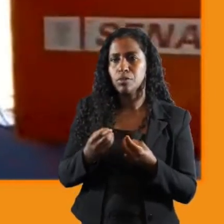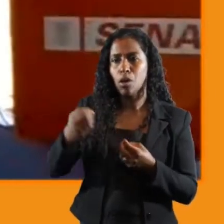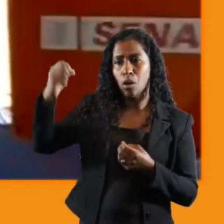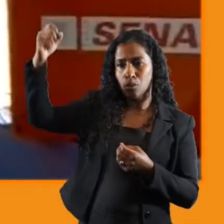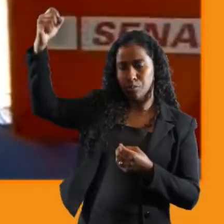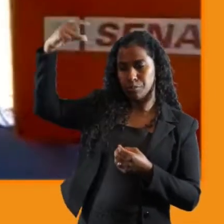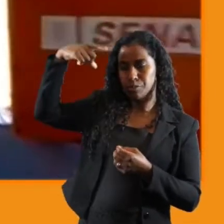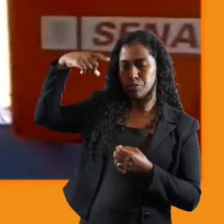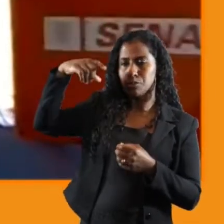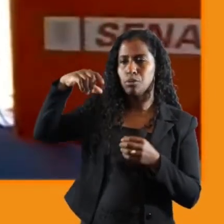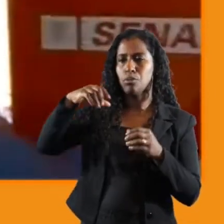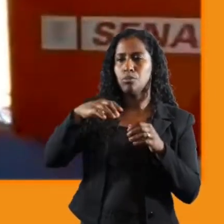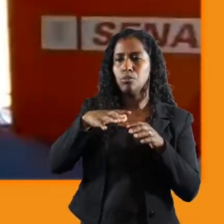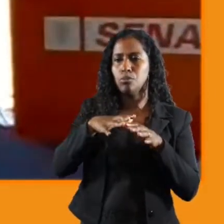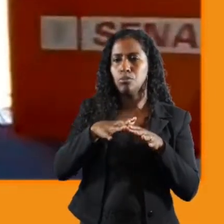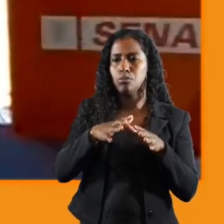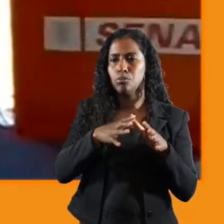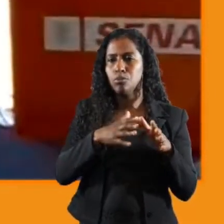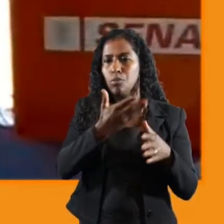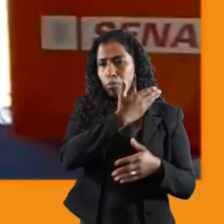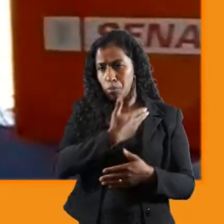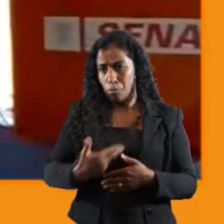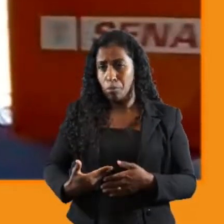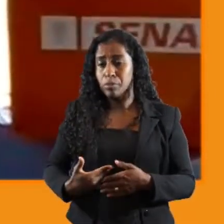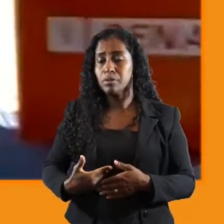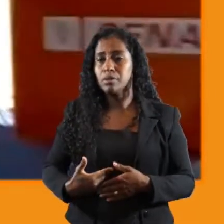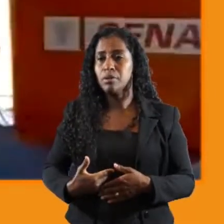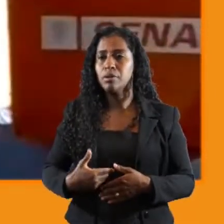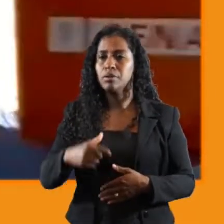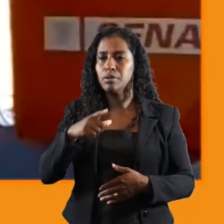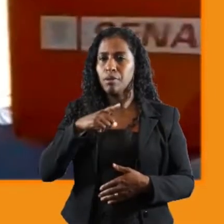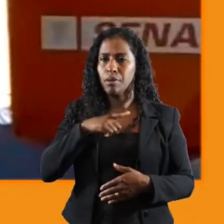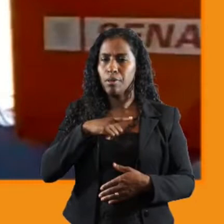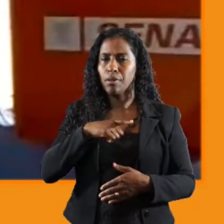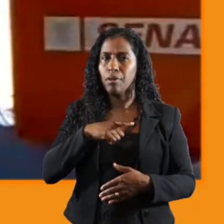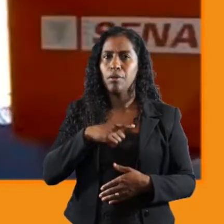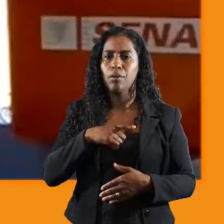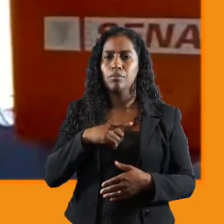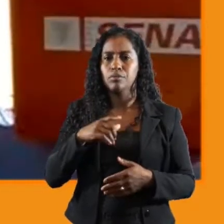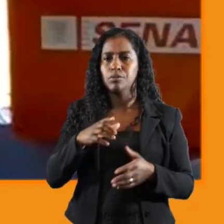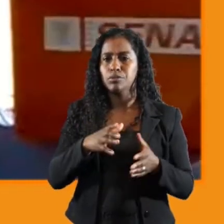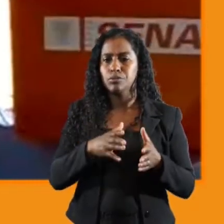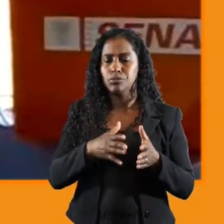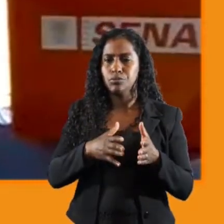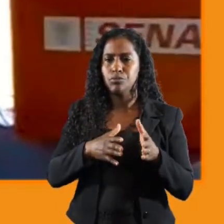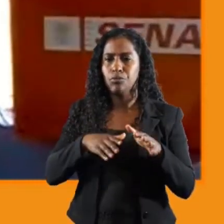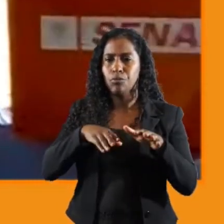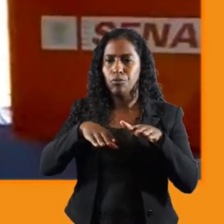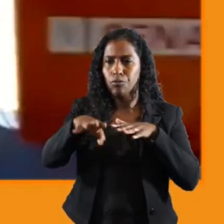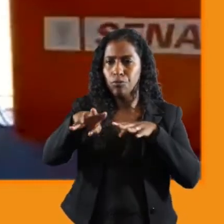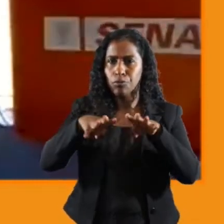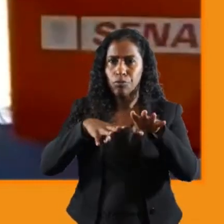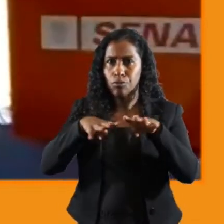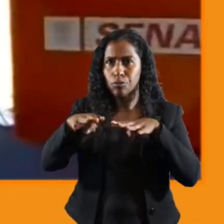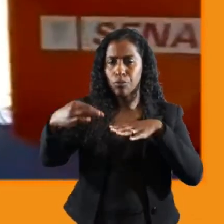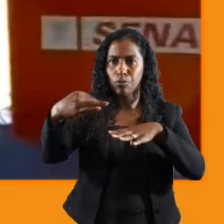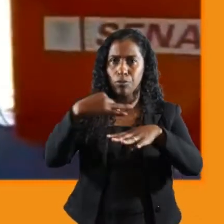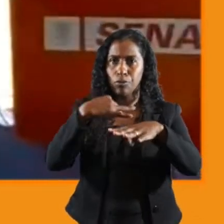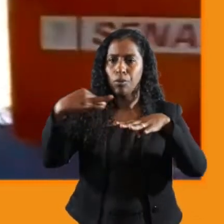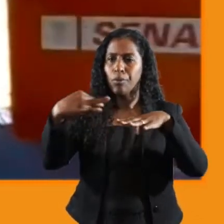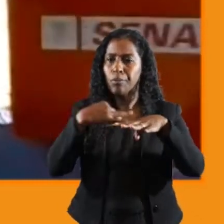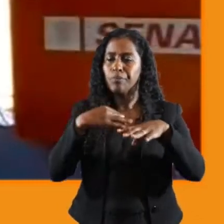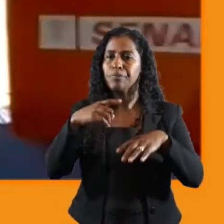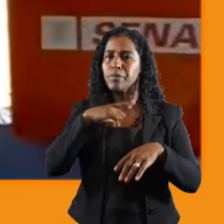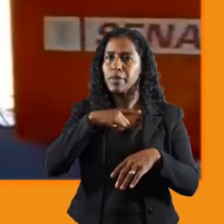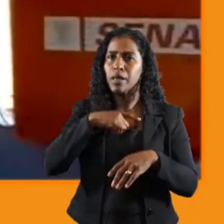ou sinalização de estradas, por exemplo, uma freeway, né? Eu tenho postes onde eu tenho lâmpadas e essas